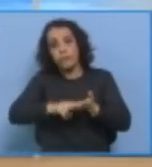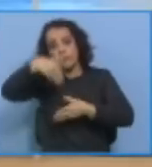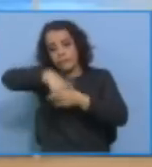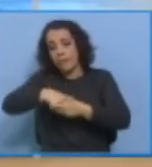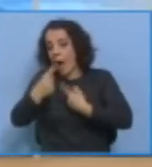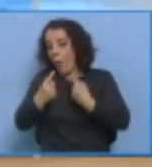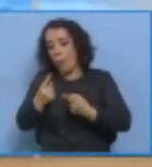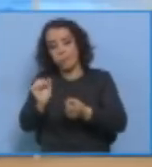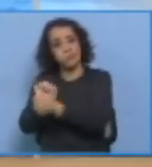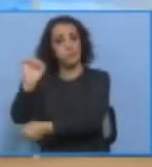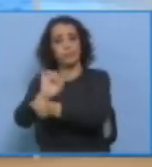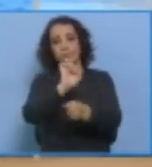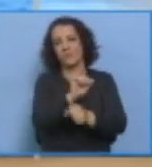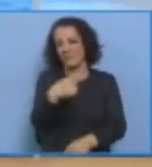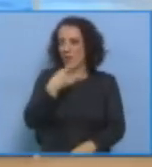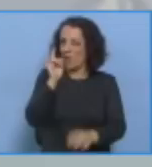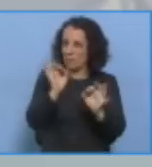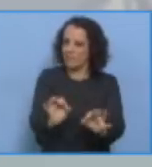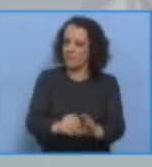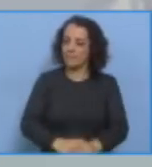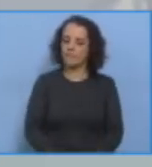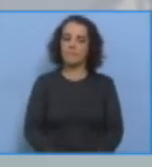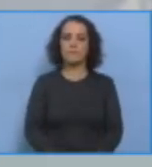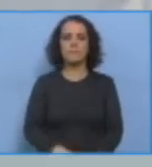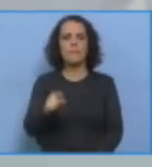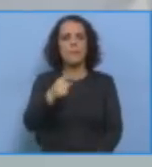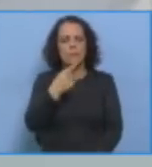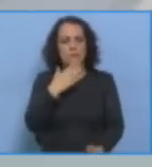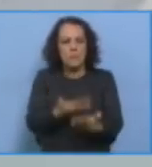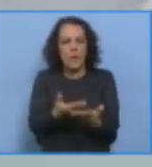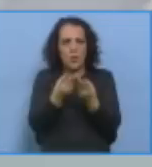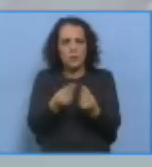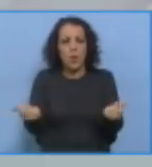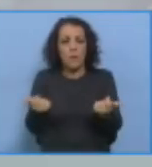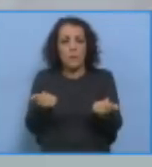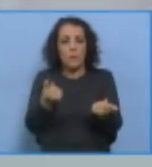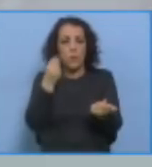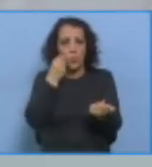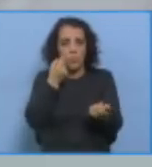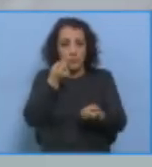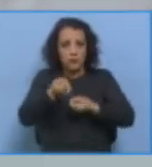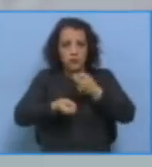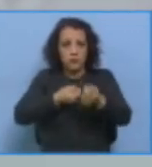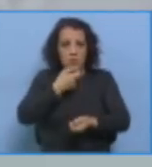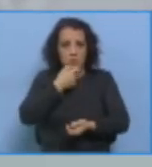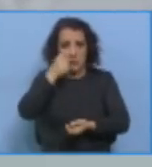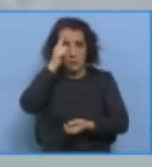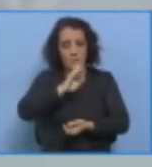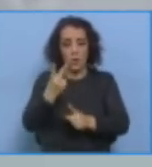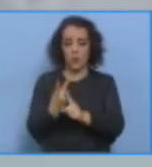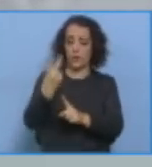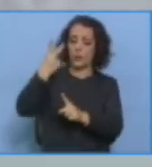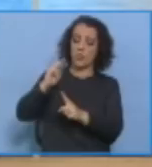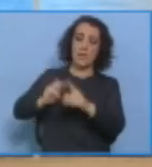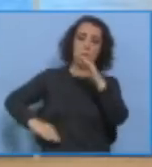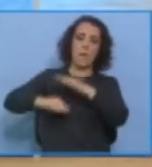coisa, no mínimo, estranha. E esse ultrapassa-se de forma progressiva, não é? Tendo essa referência do teto máximo de 2 anos vai anteriores. sendo cada